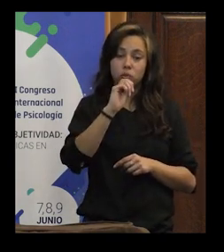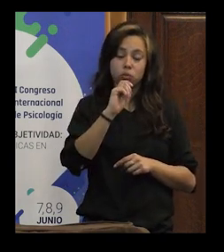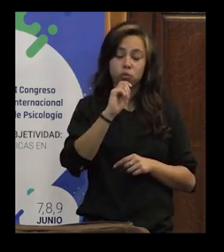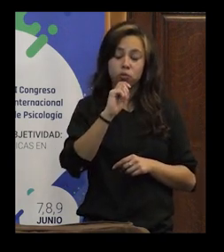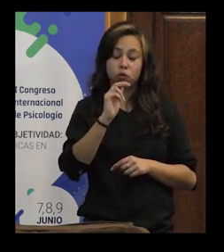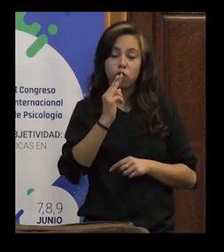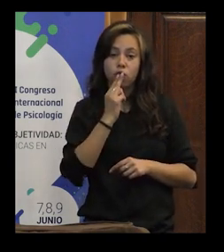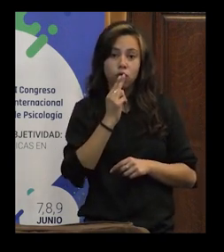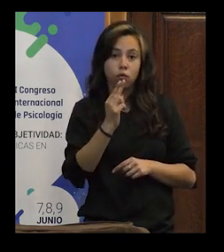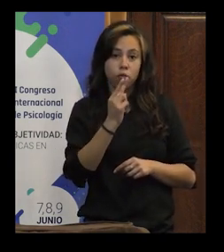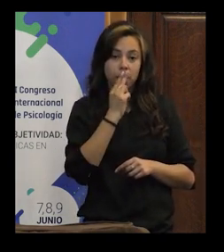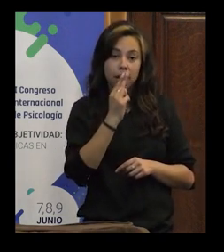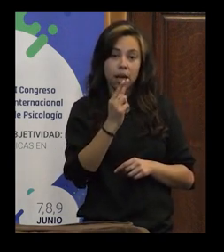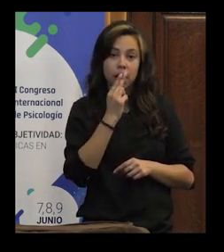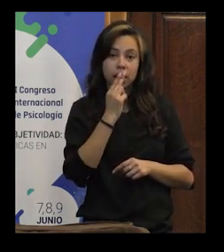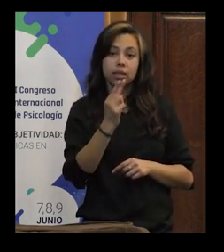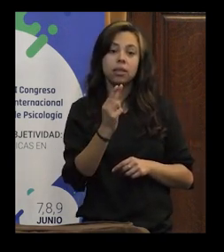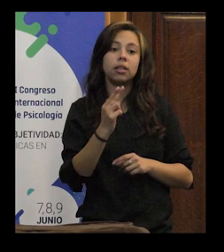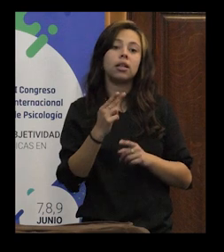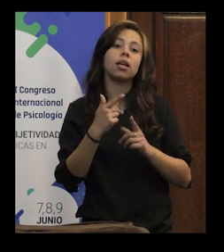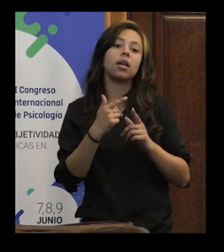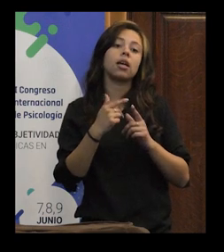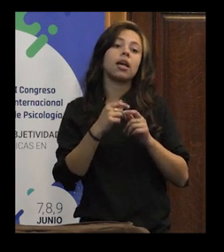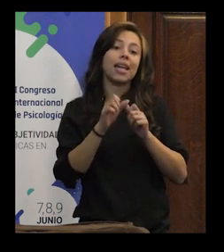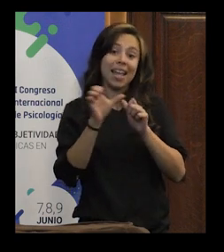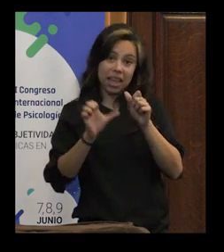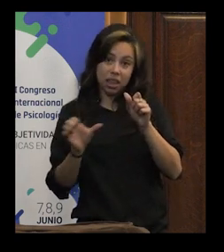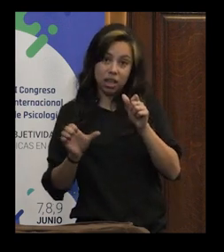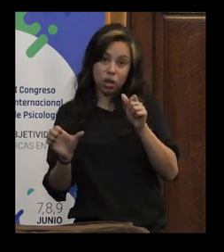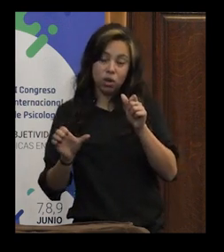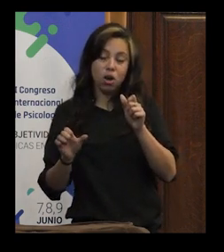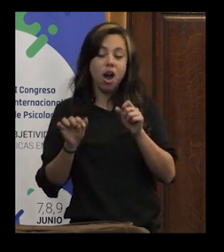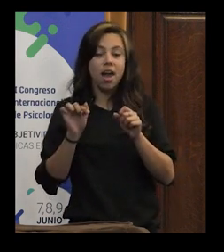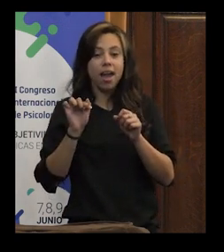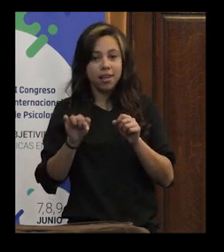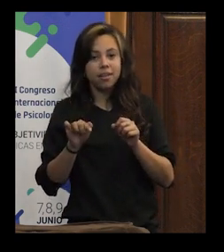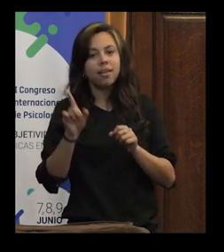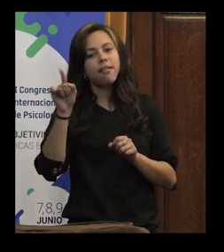pode? Pode dar um pouco para isso.